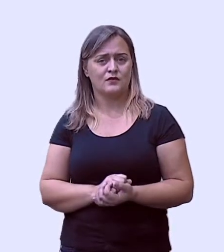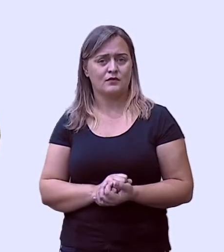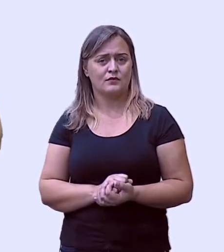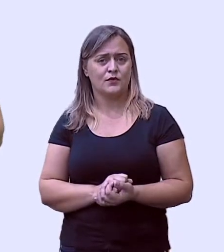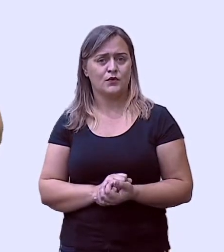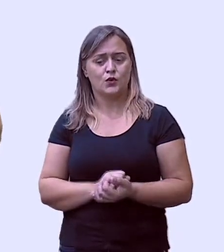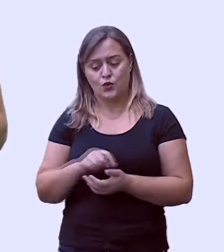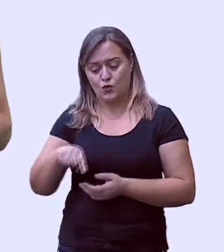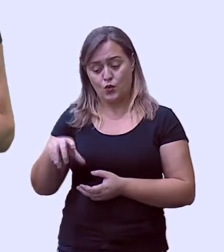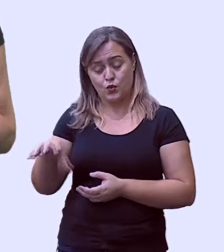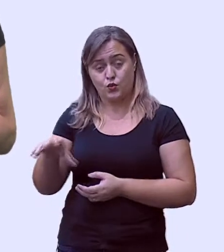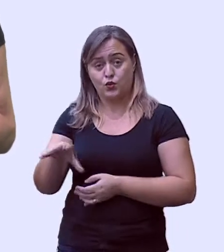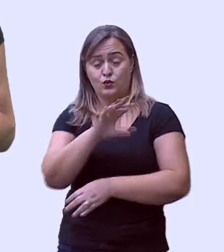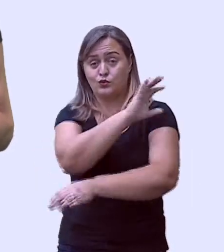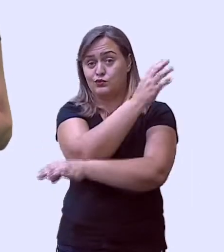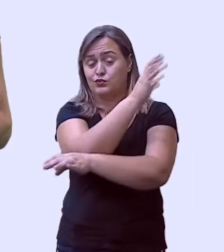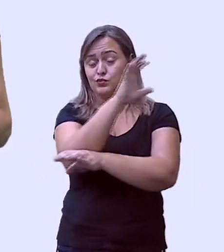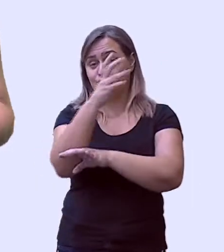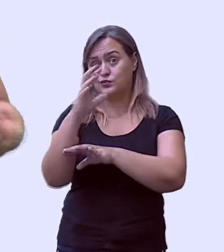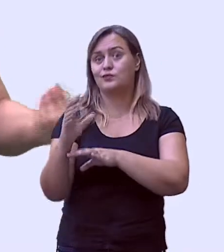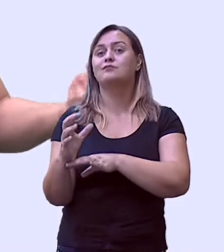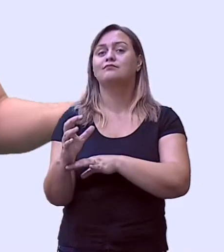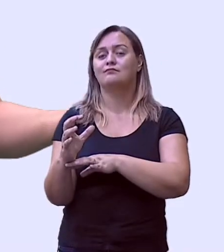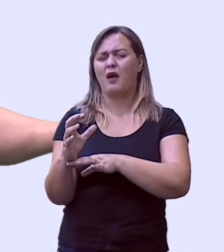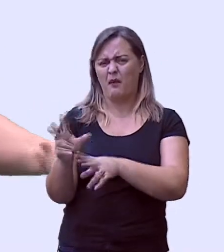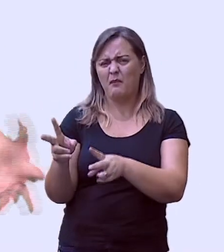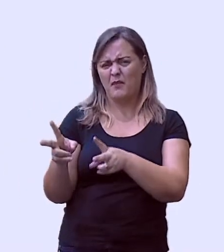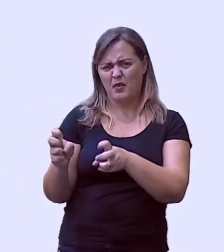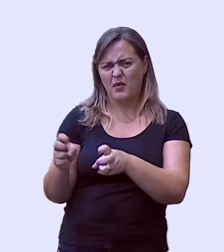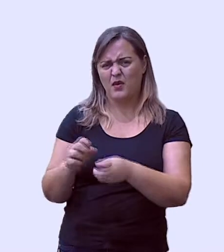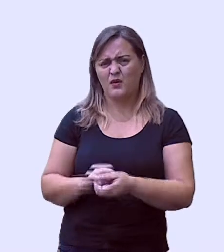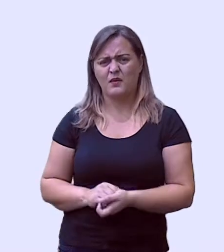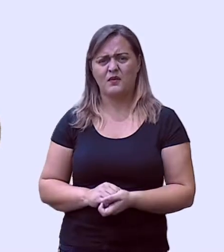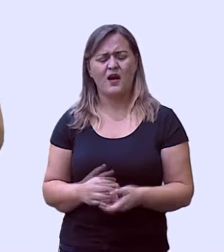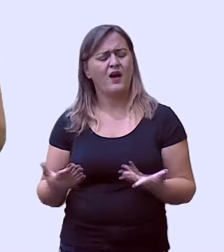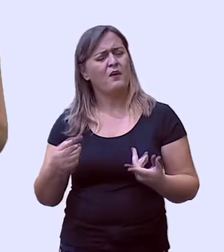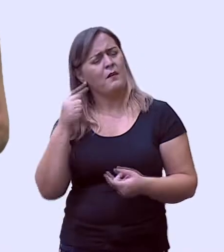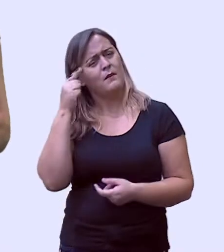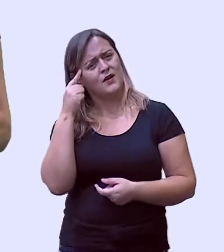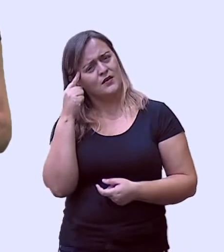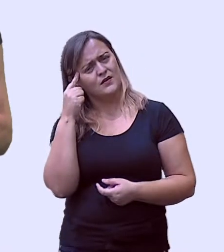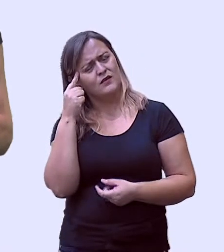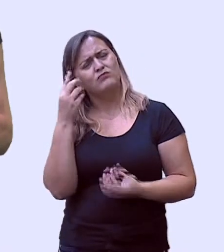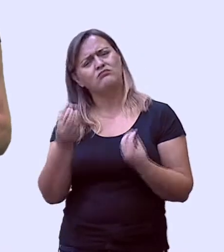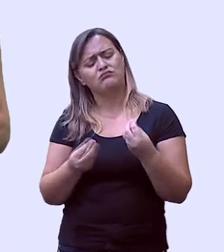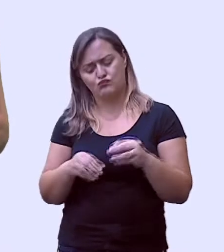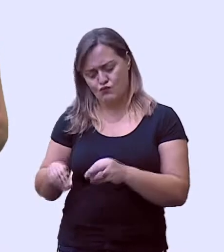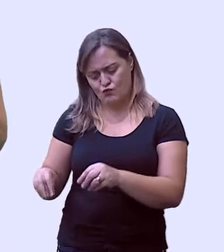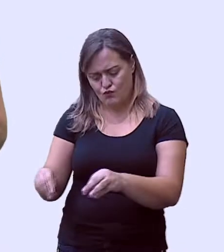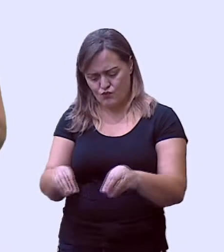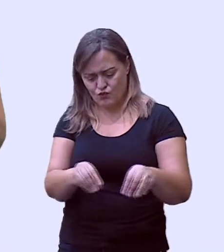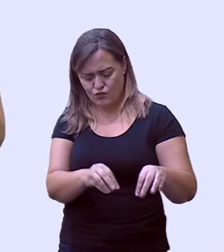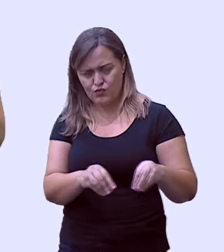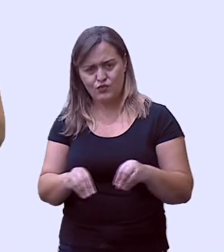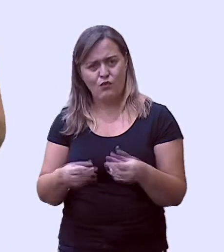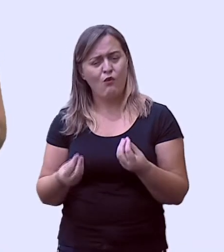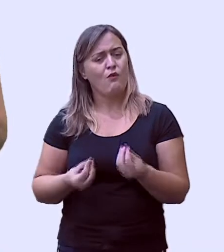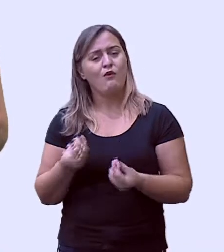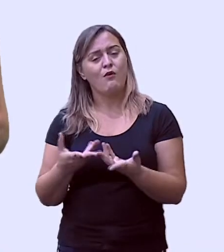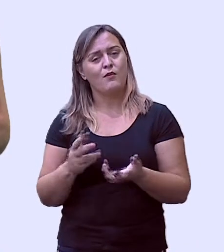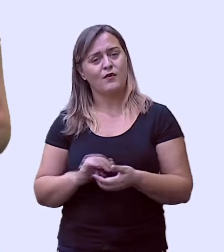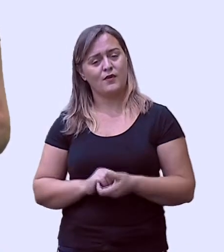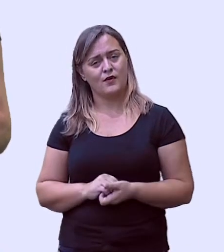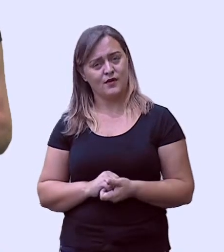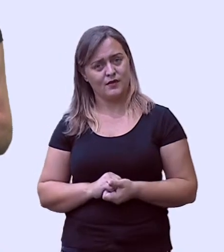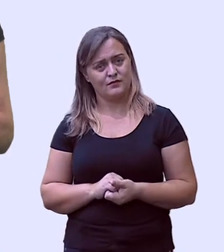esse processo transitório. Como que é o solo deste cerrado? Podemos pensar um pouquinho neste